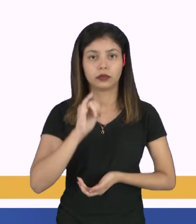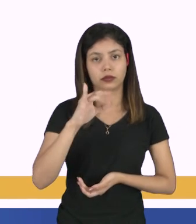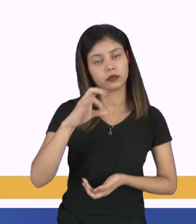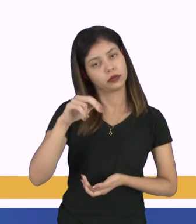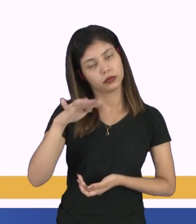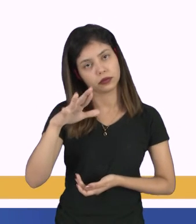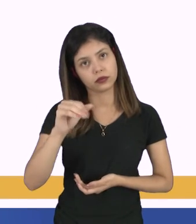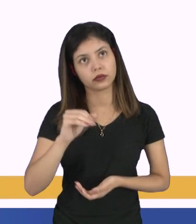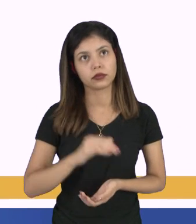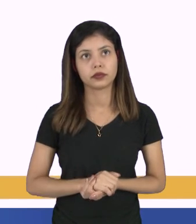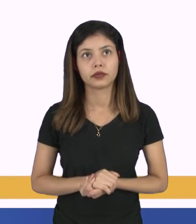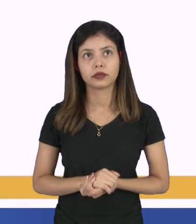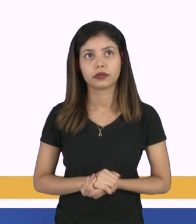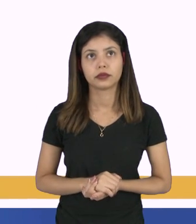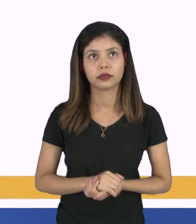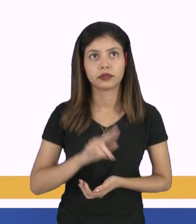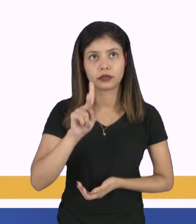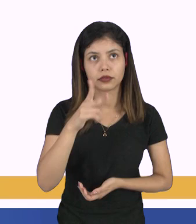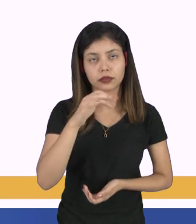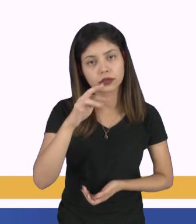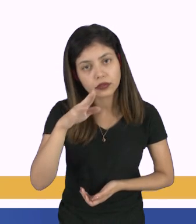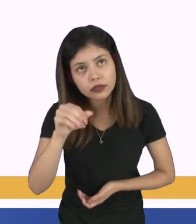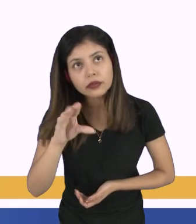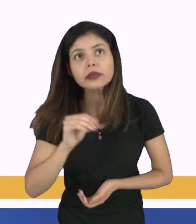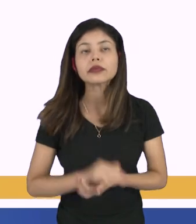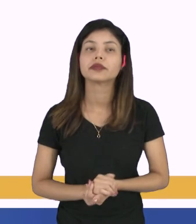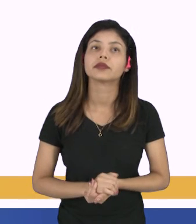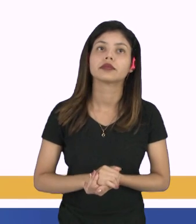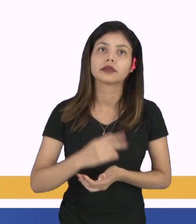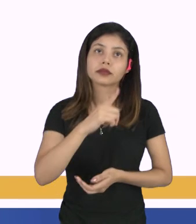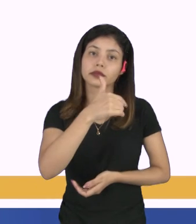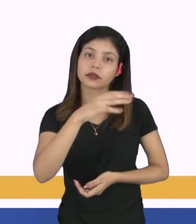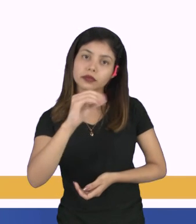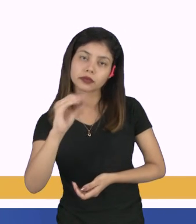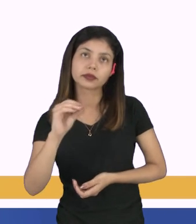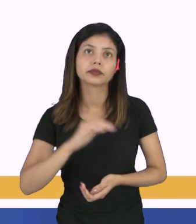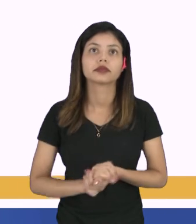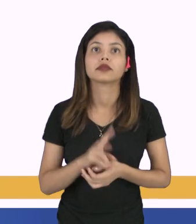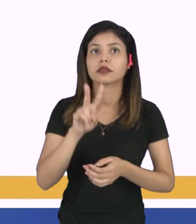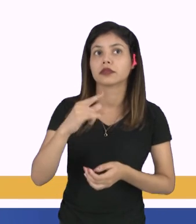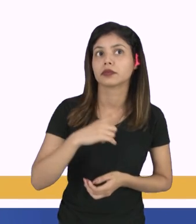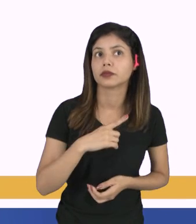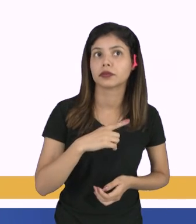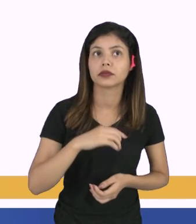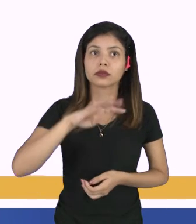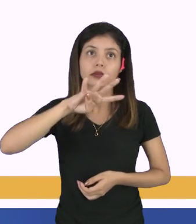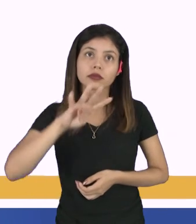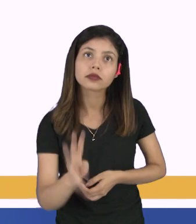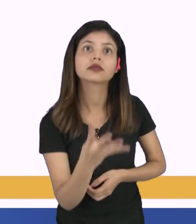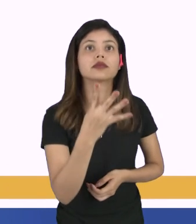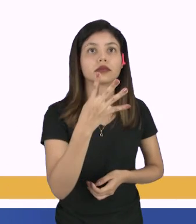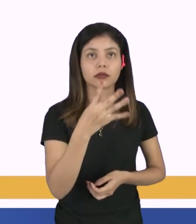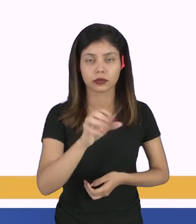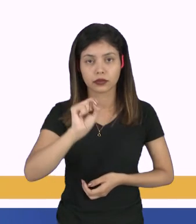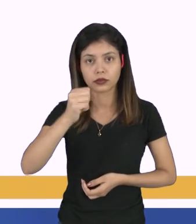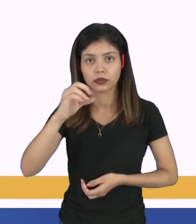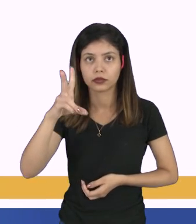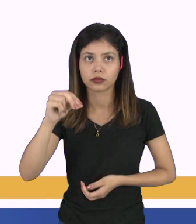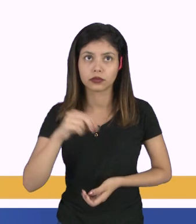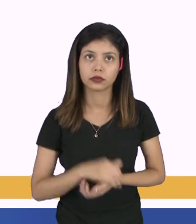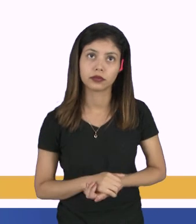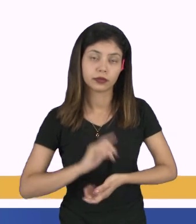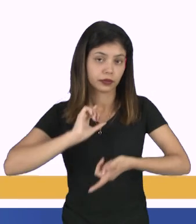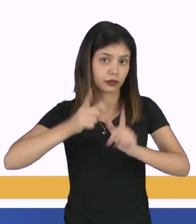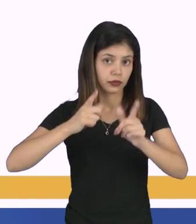icosságono, né, o heptágono, né, que é um polígono de 100 lados, ele vai ter 4.850